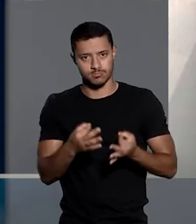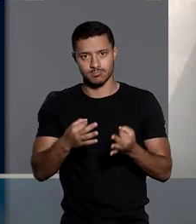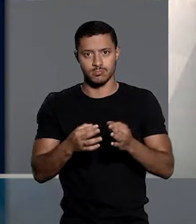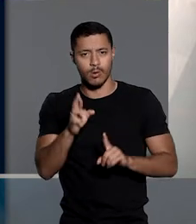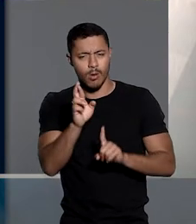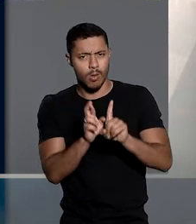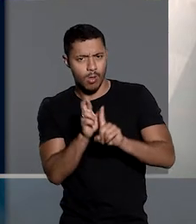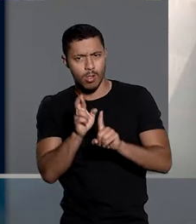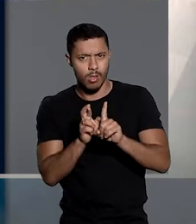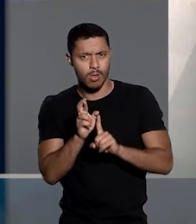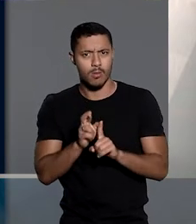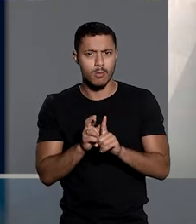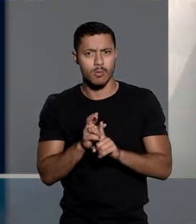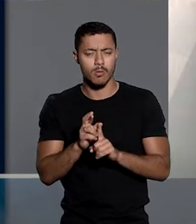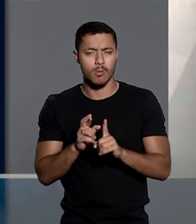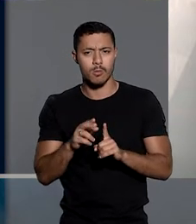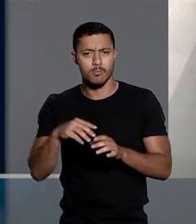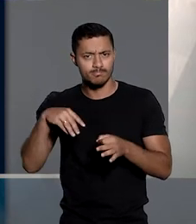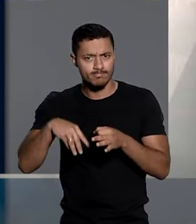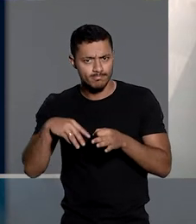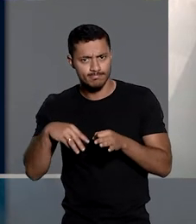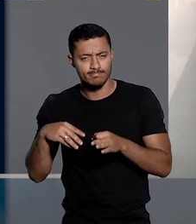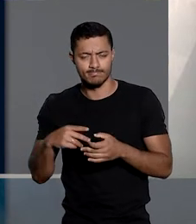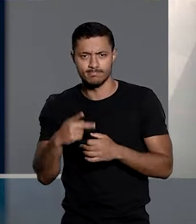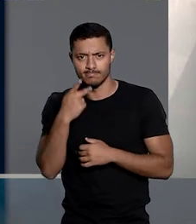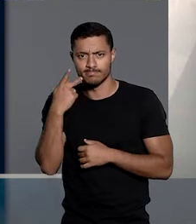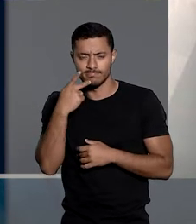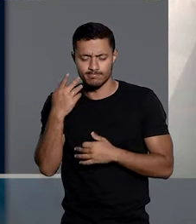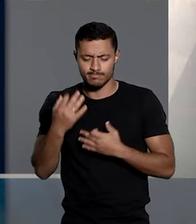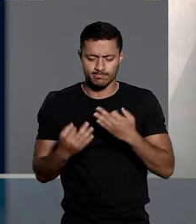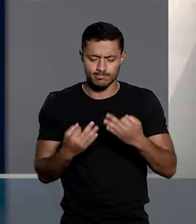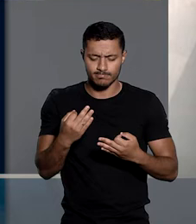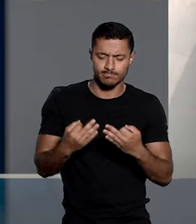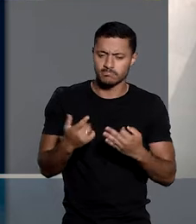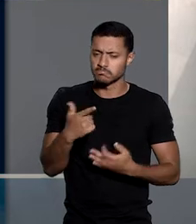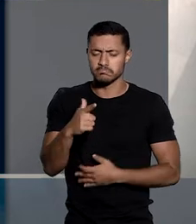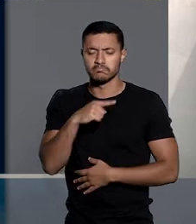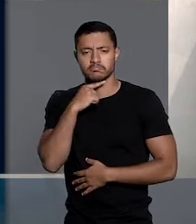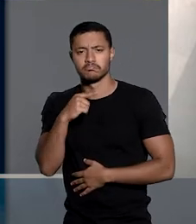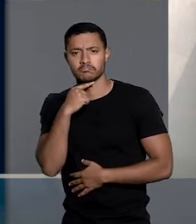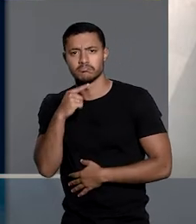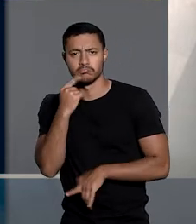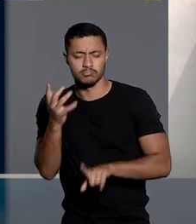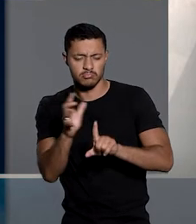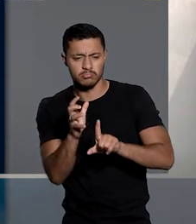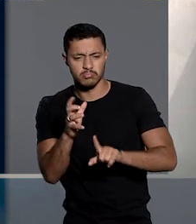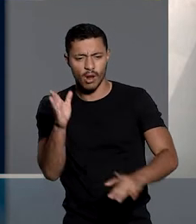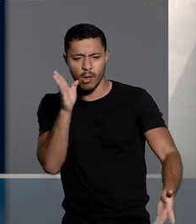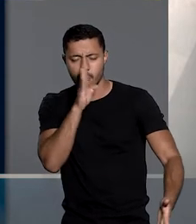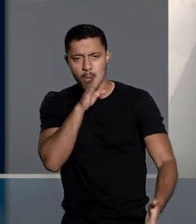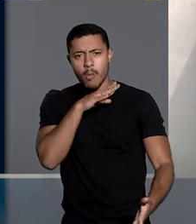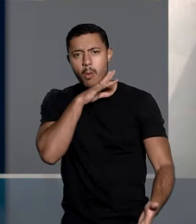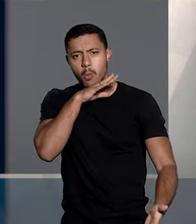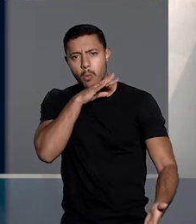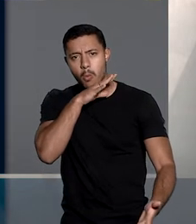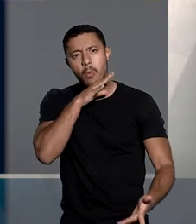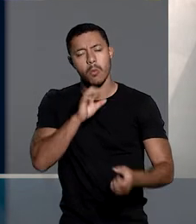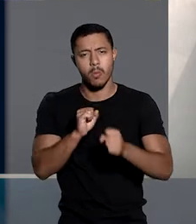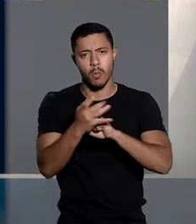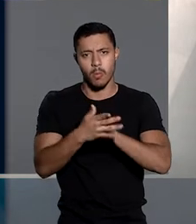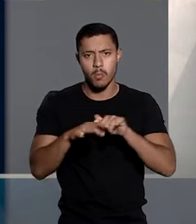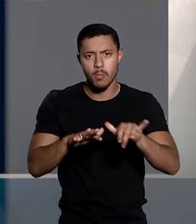do processo no STJ, ministro Luiz Felipe Salomão, ponderou que não há dúvida quanto aos efeitos nefastos da pandemia na